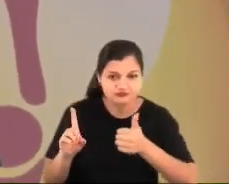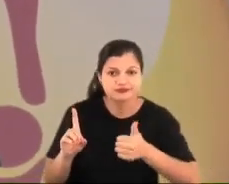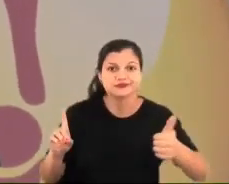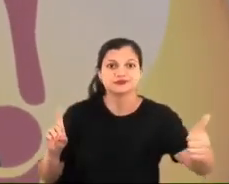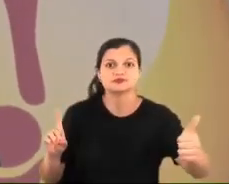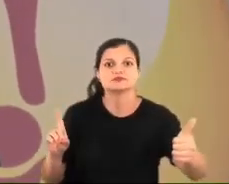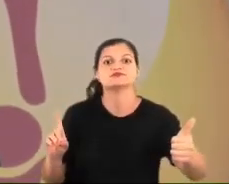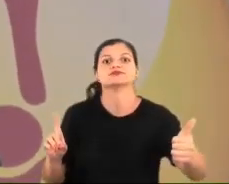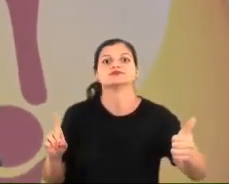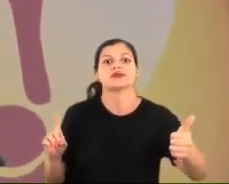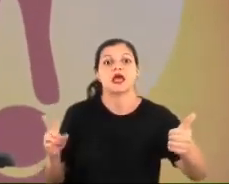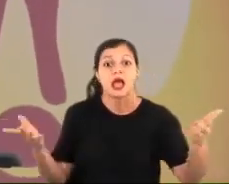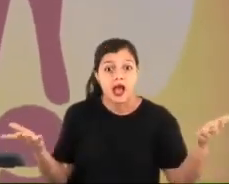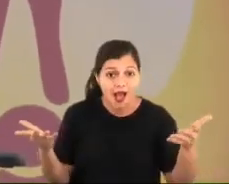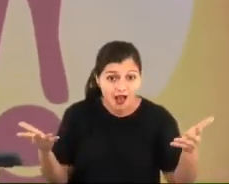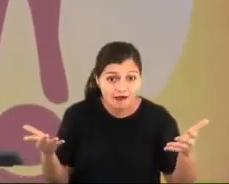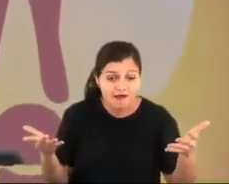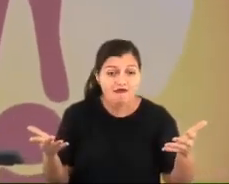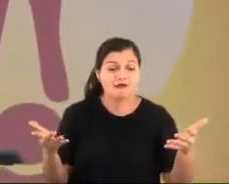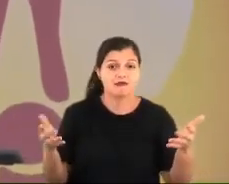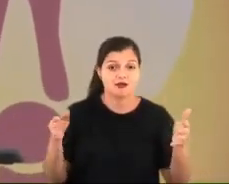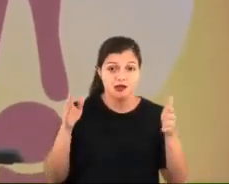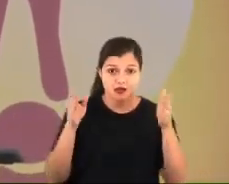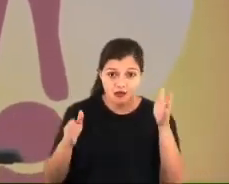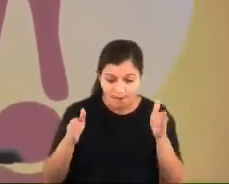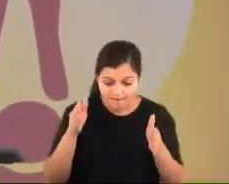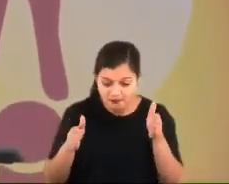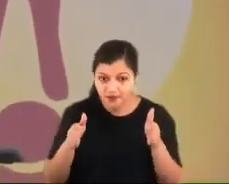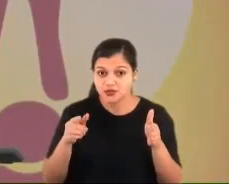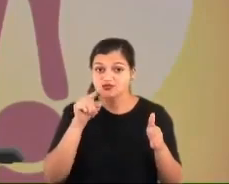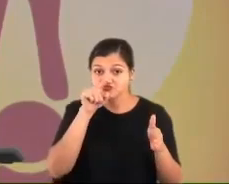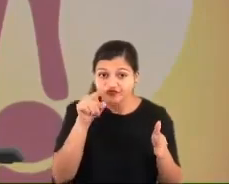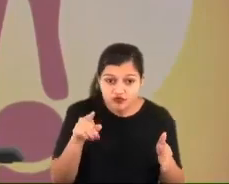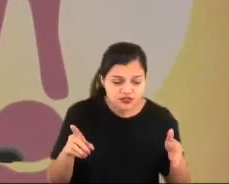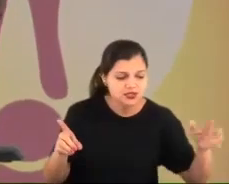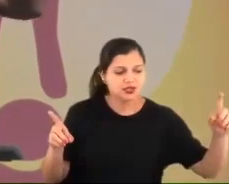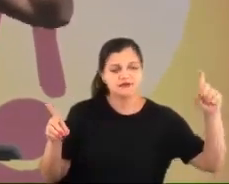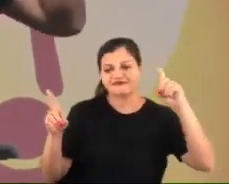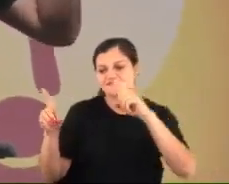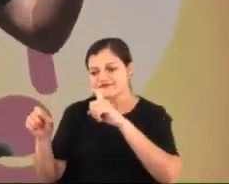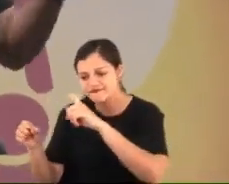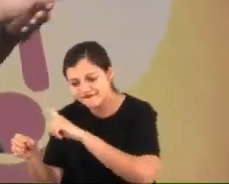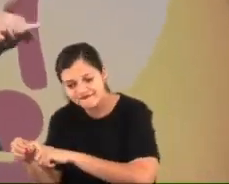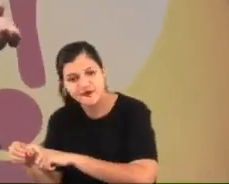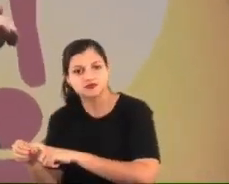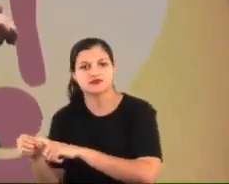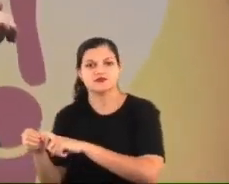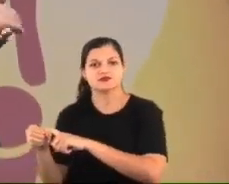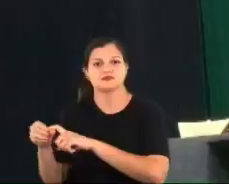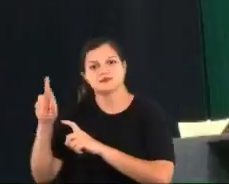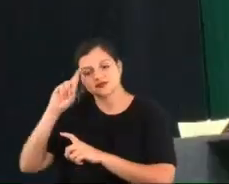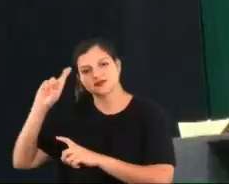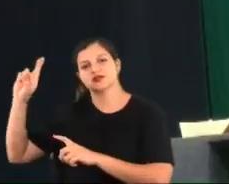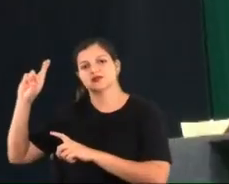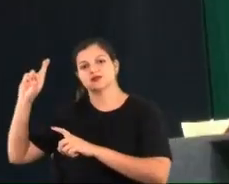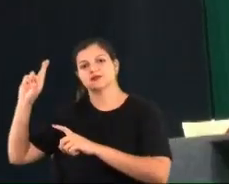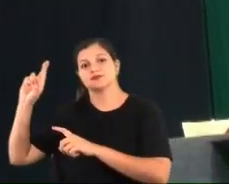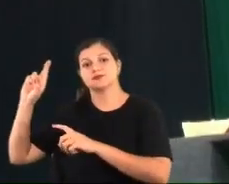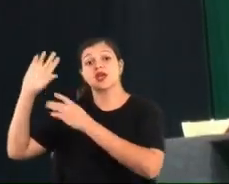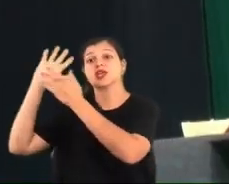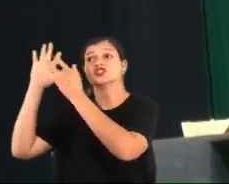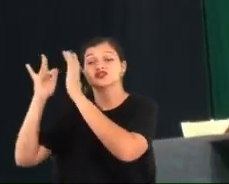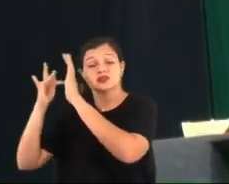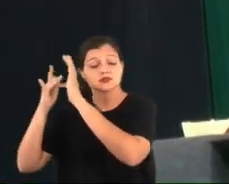pastores. Esse é o momento de você voltar para o Senhor, que é o seu refrigério. Ele quer falar com você. Ele está te